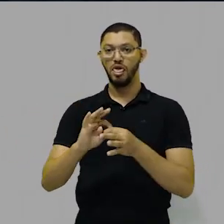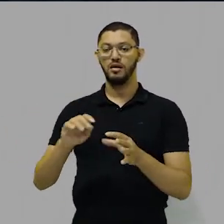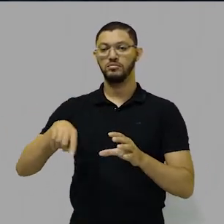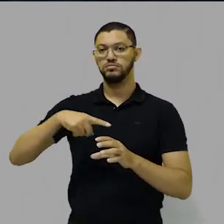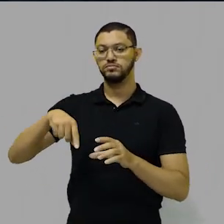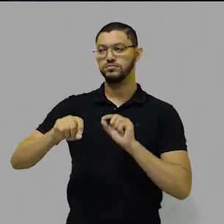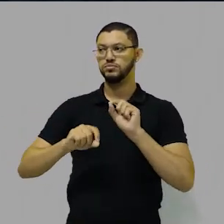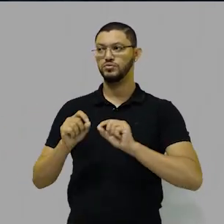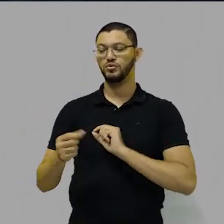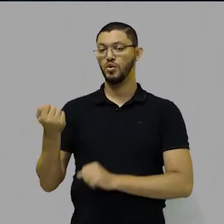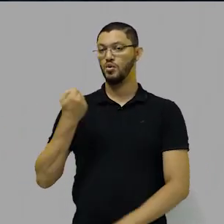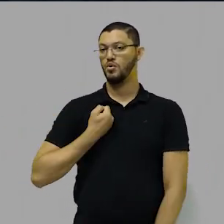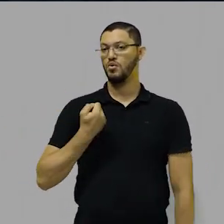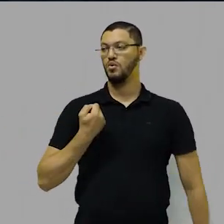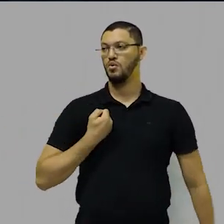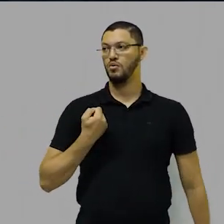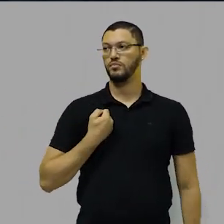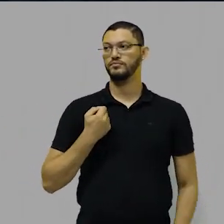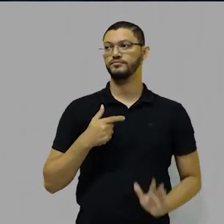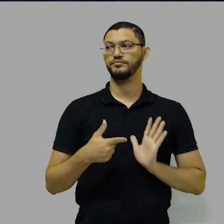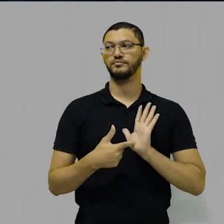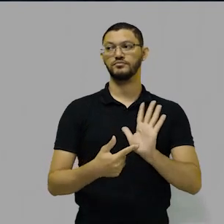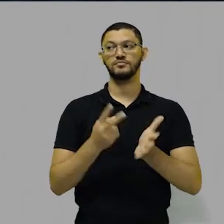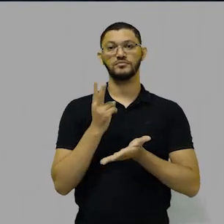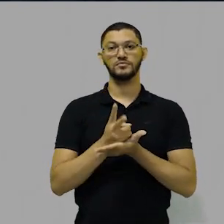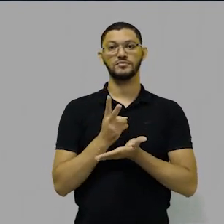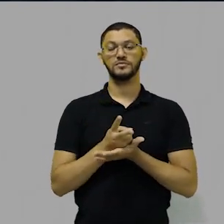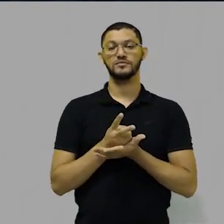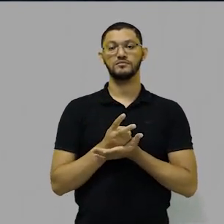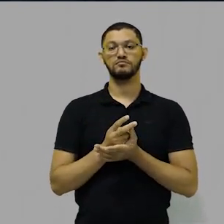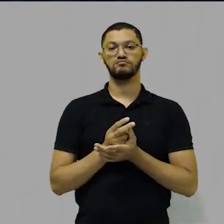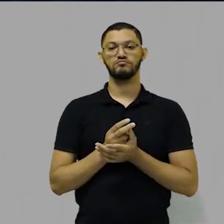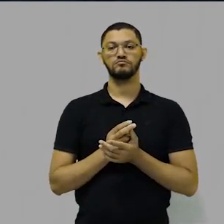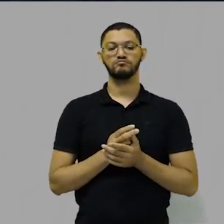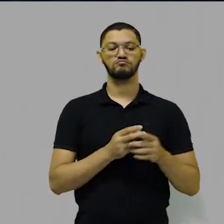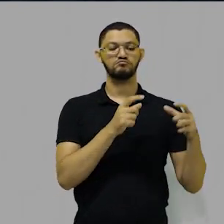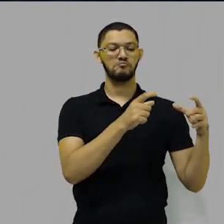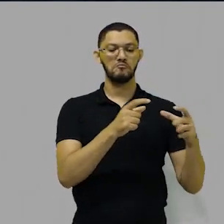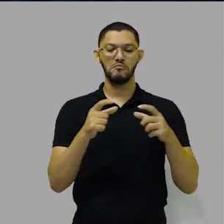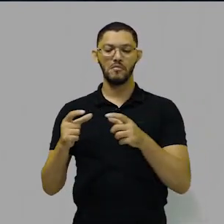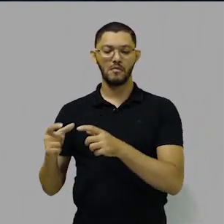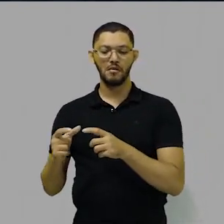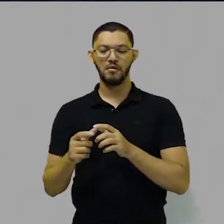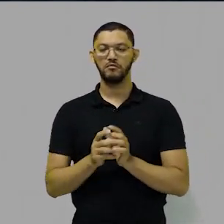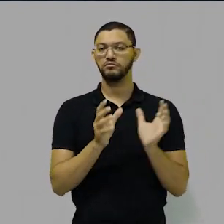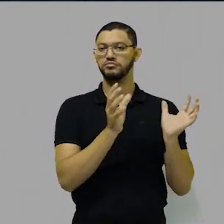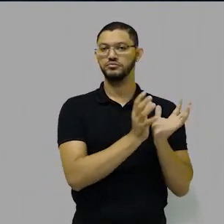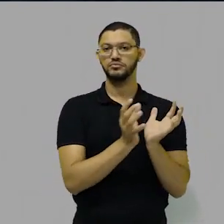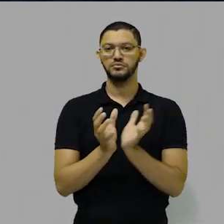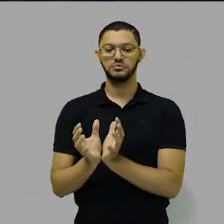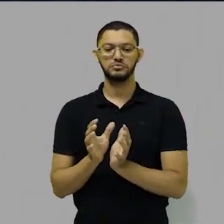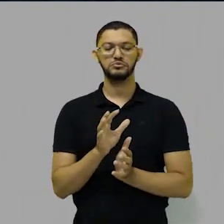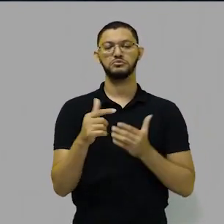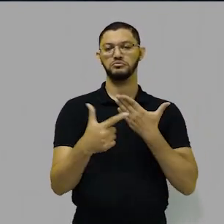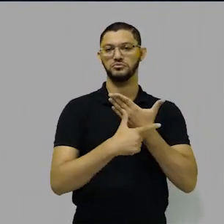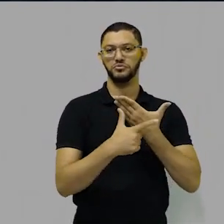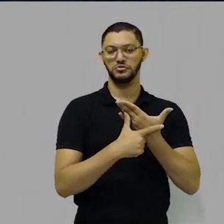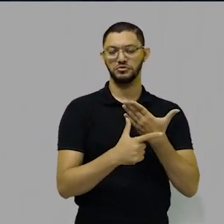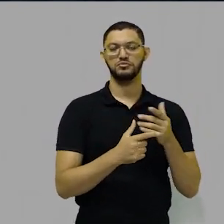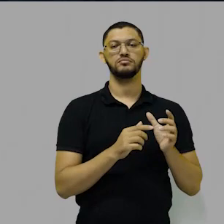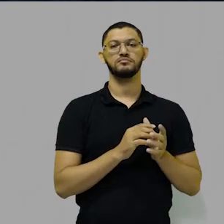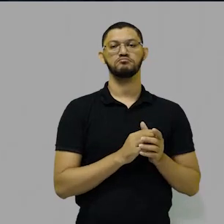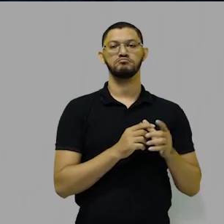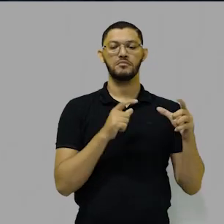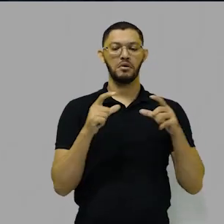orgânicos, o número ele vai indicar sempre a posição do grupo funcional,